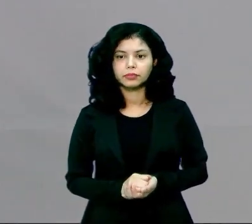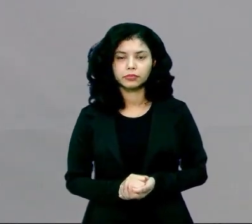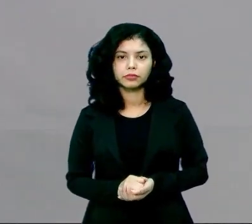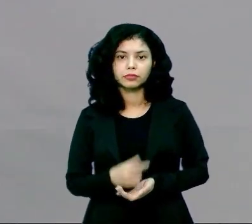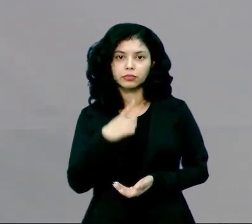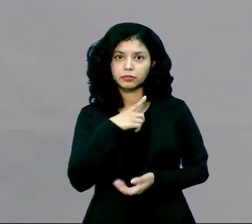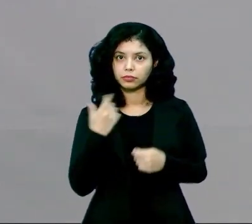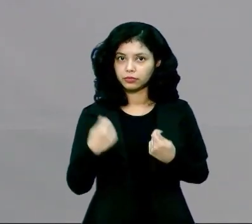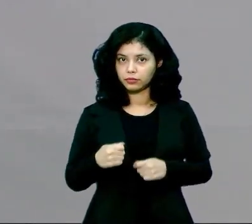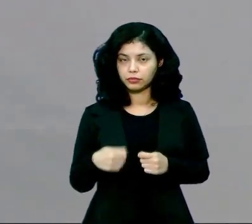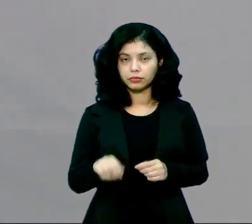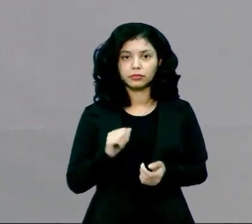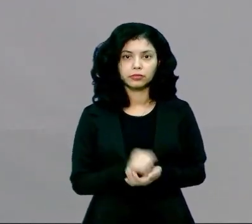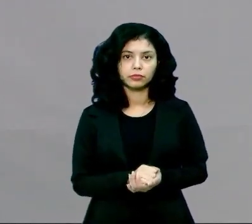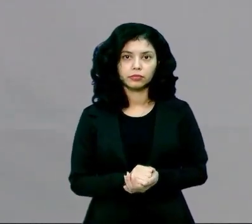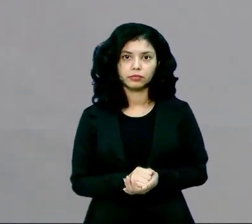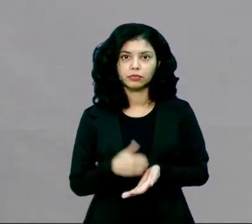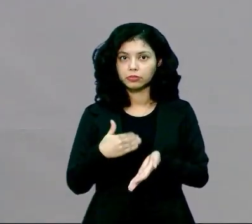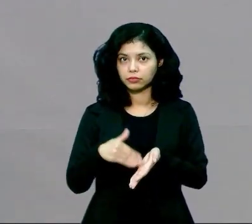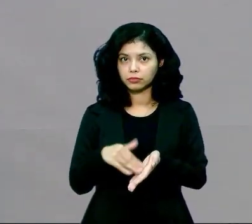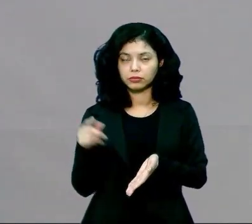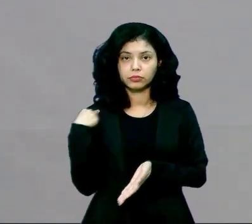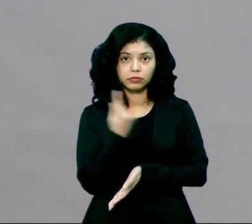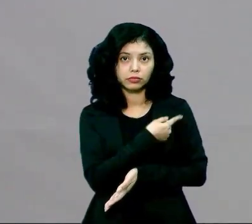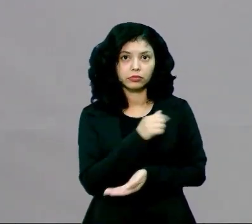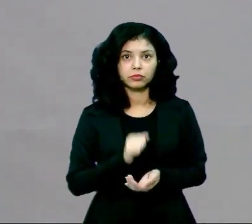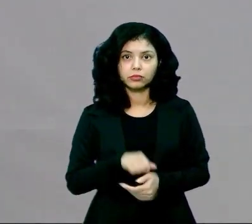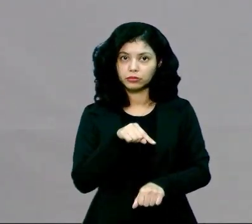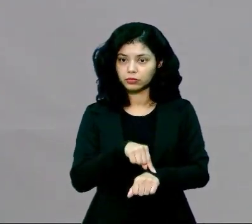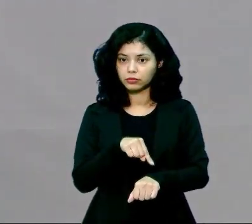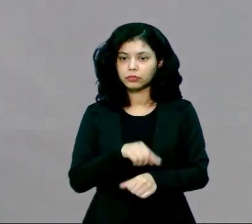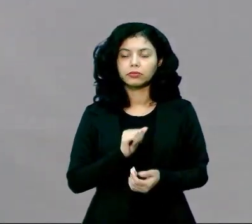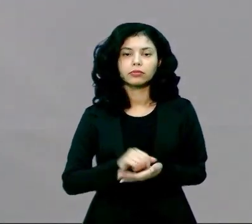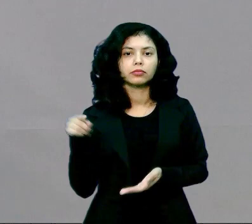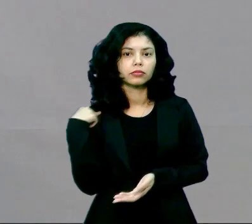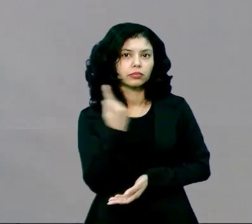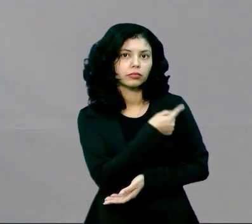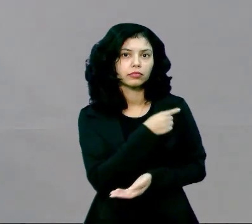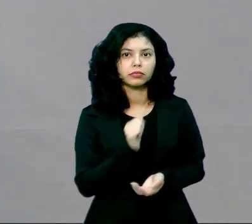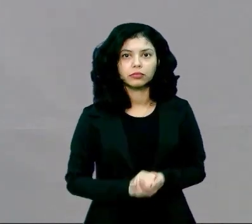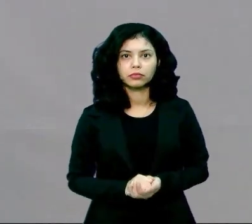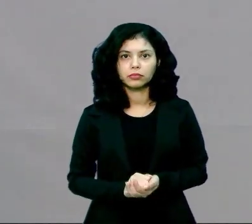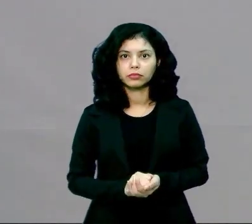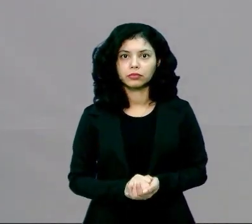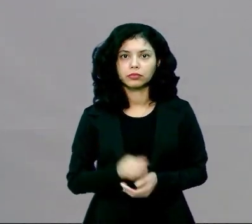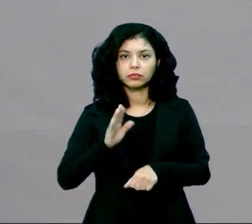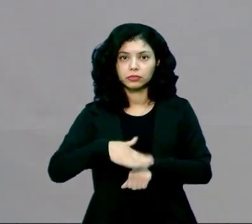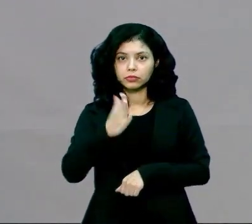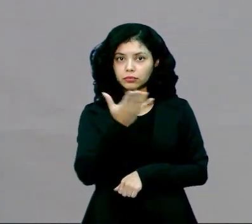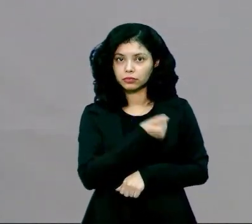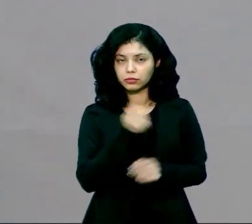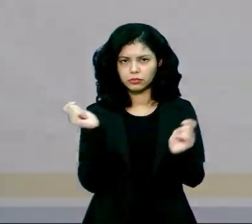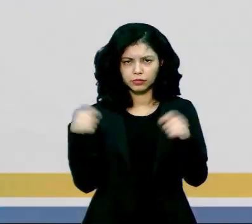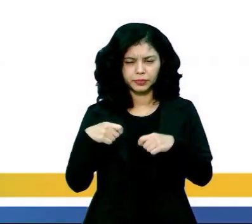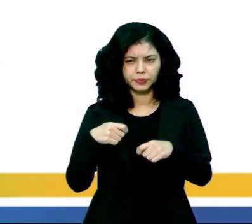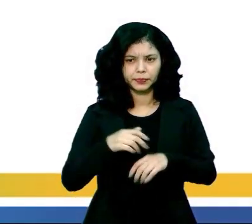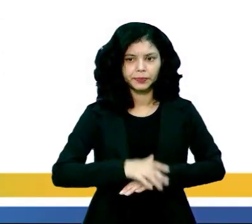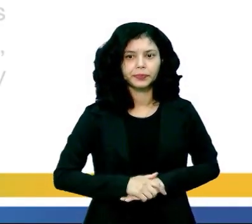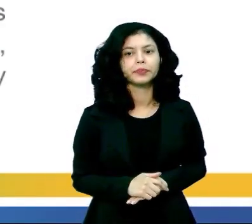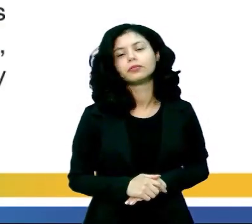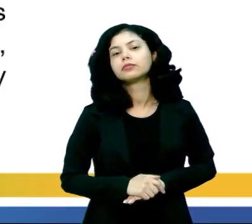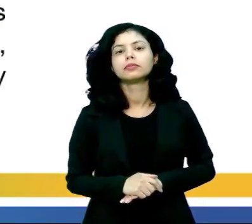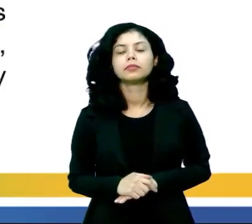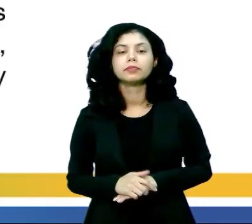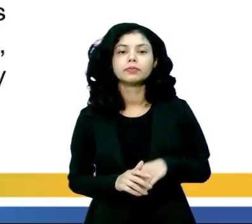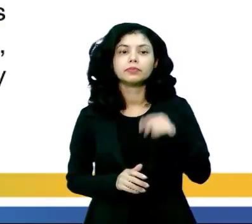gente tem que administrar o tempo a nosso favor, né? Tentando sempre acertar o maior número de questões possíveis, tá?